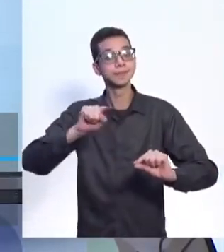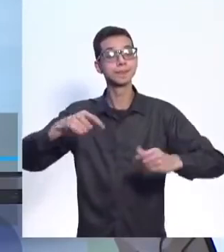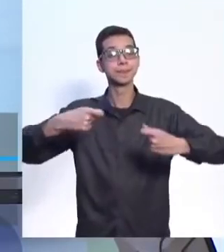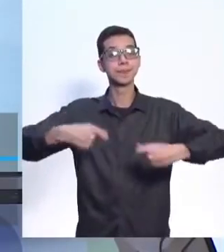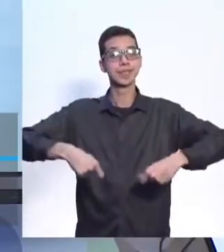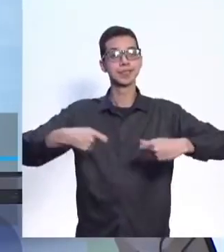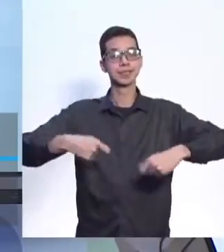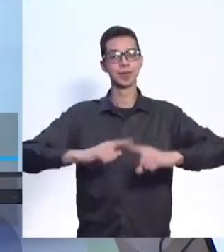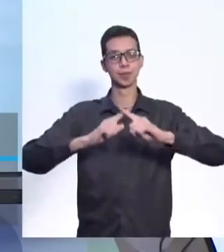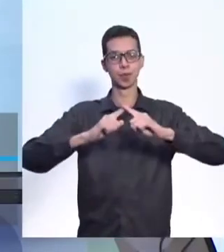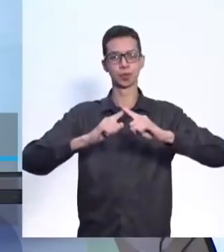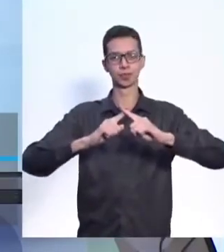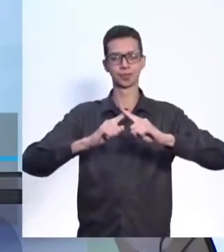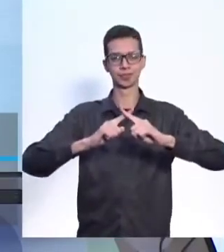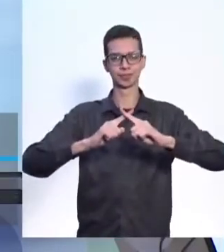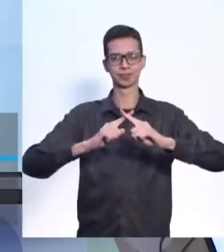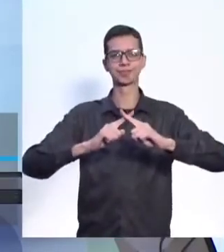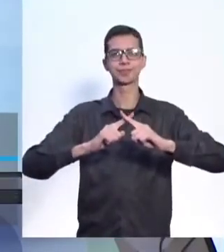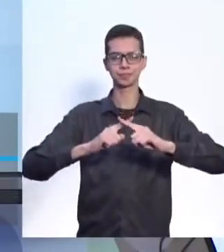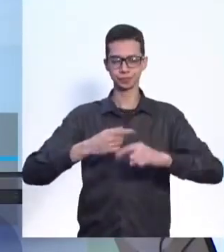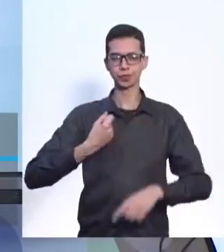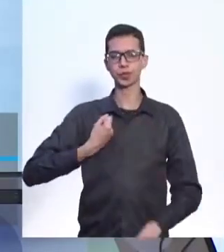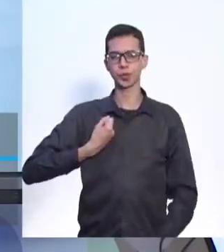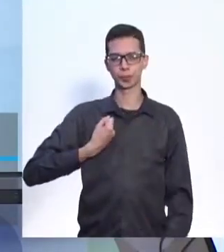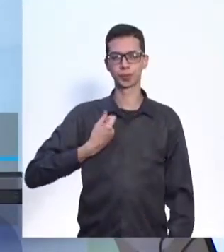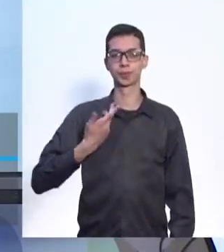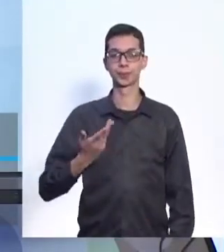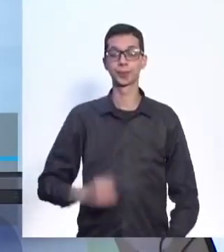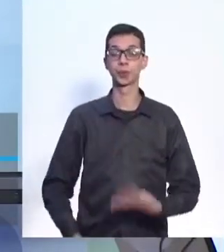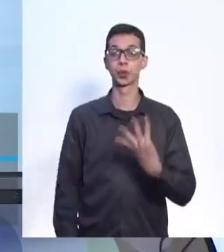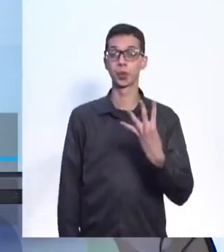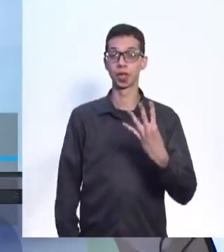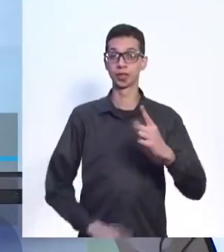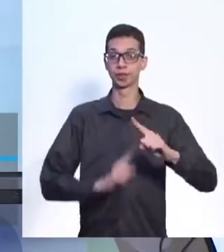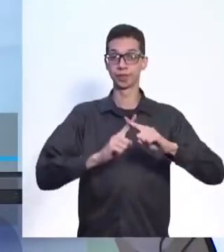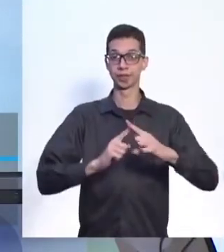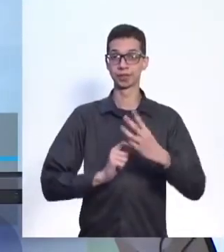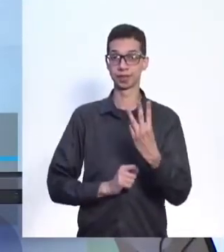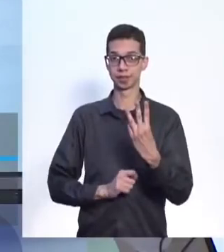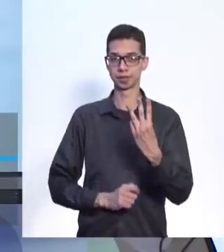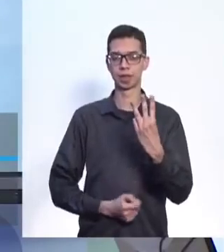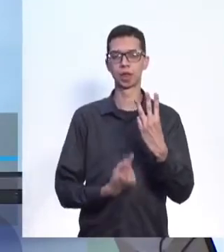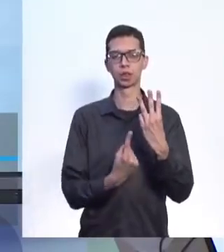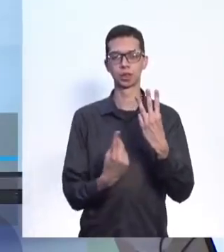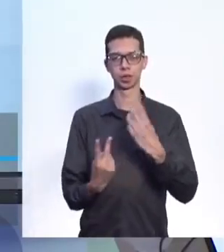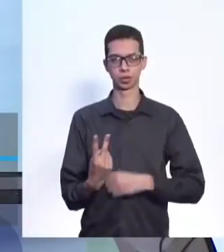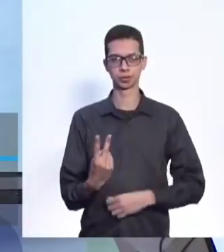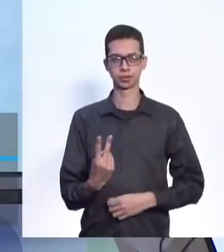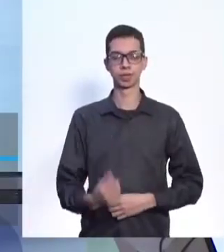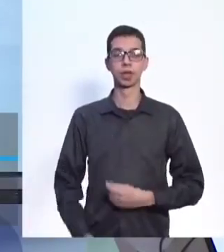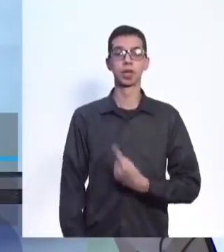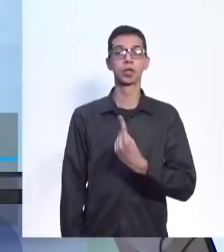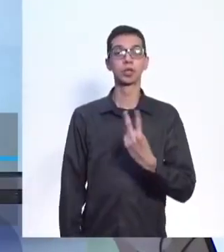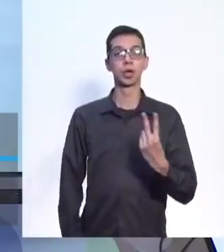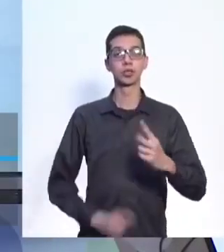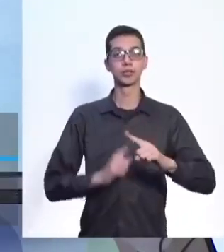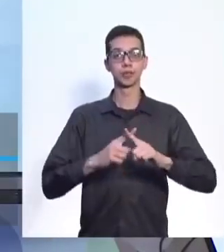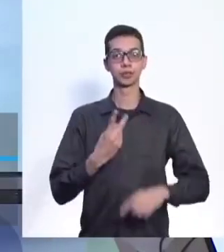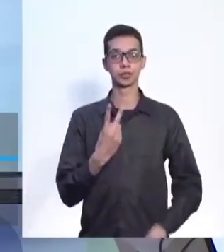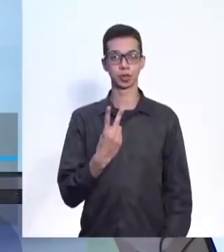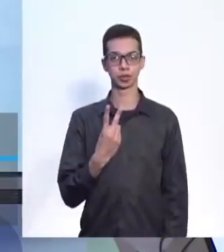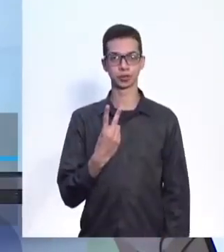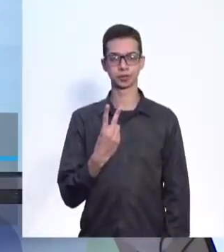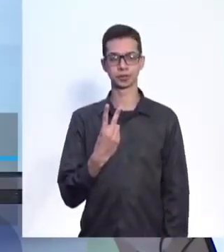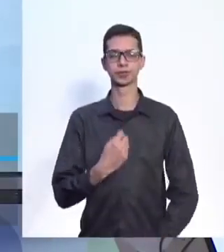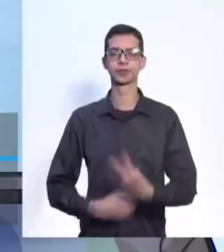multiplicar esses números. Então, 4 vezes 3, 12. 12 vezes 2,